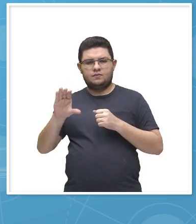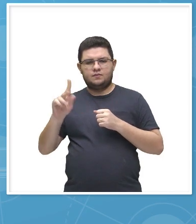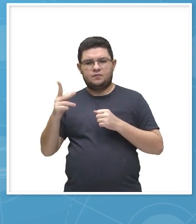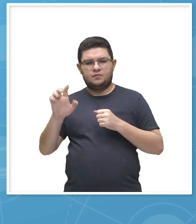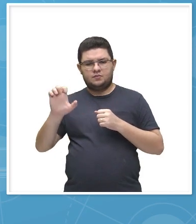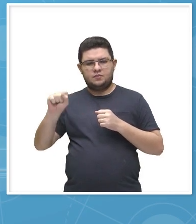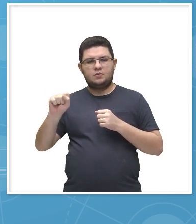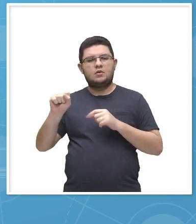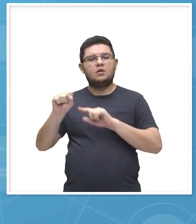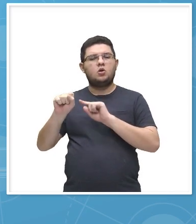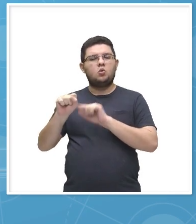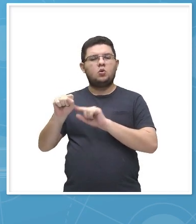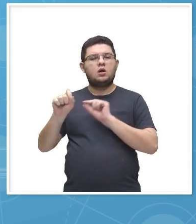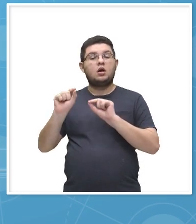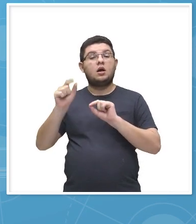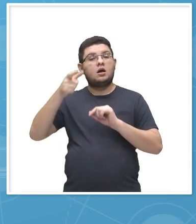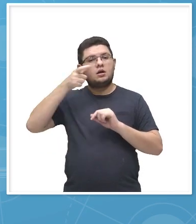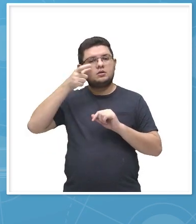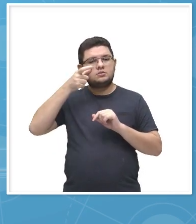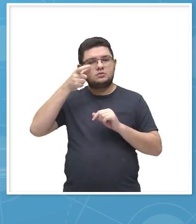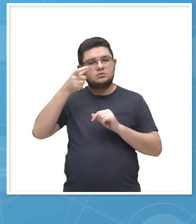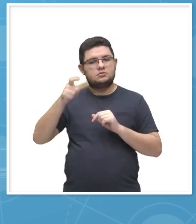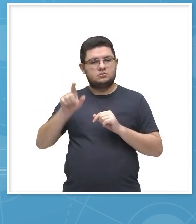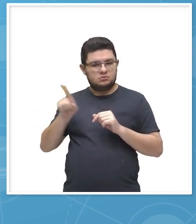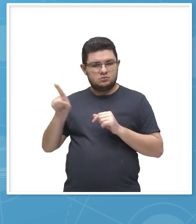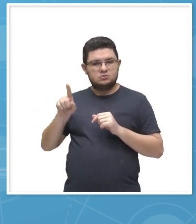What is you